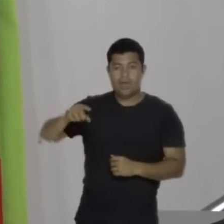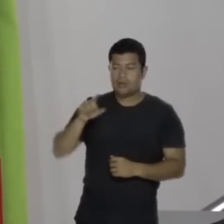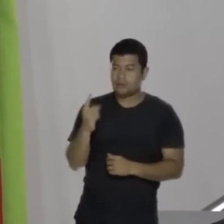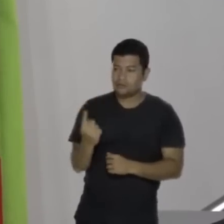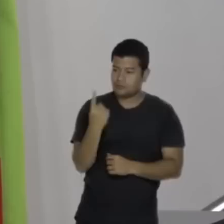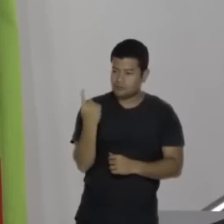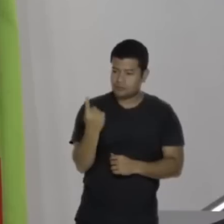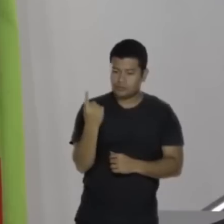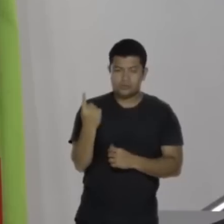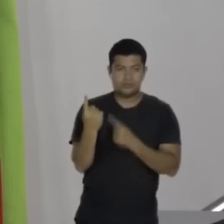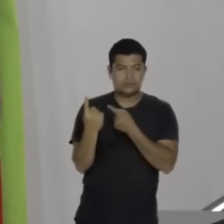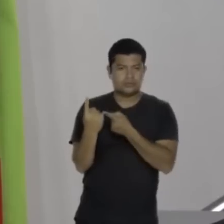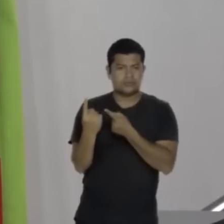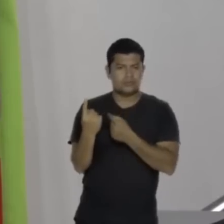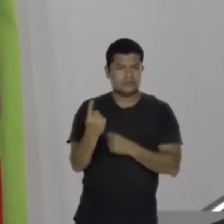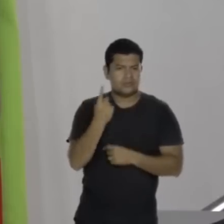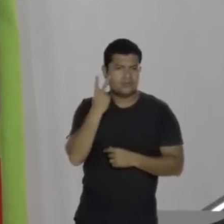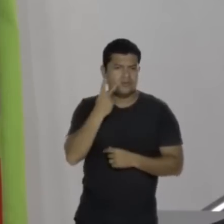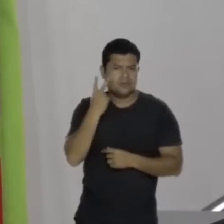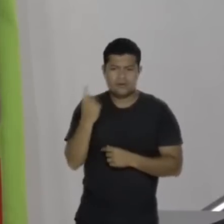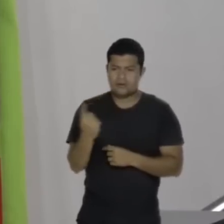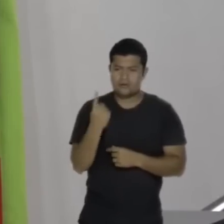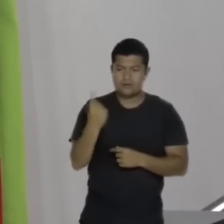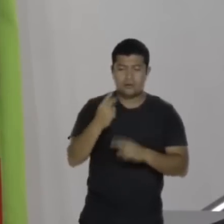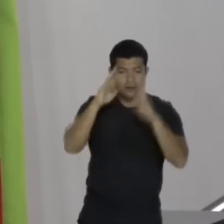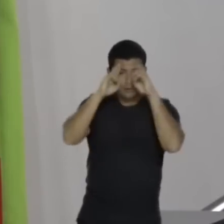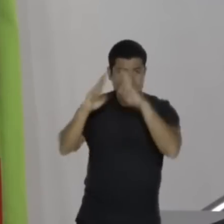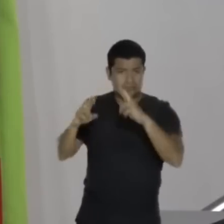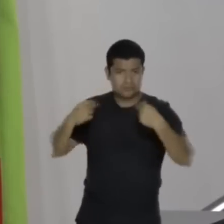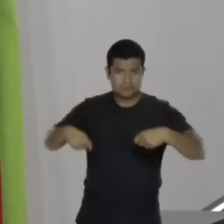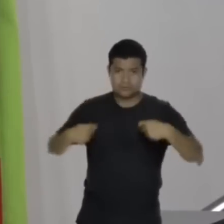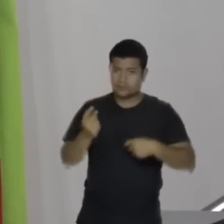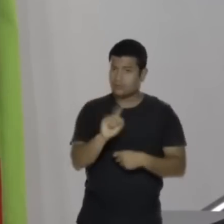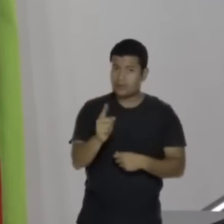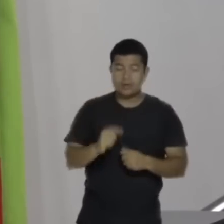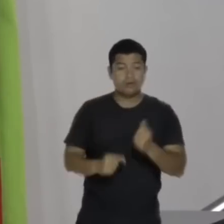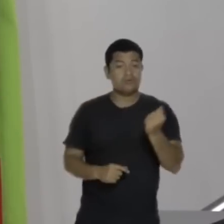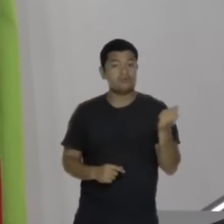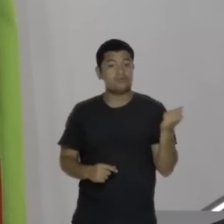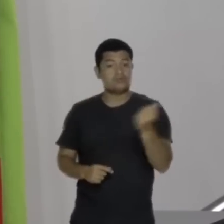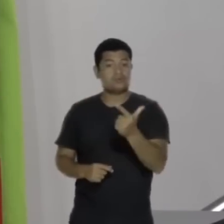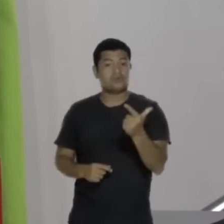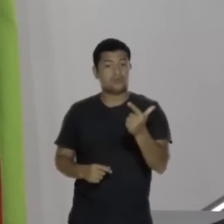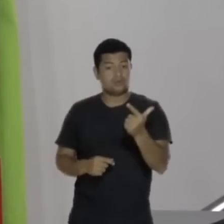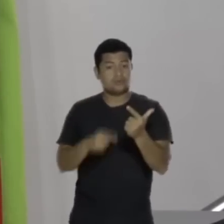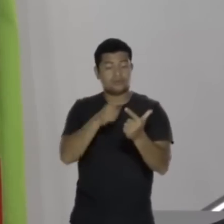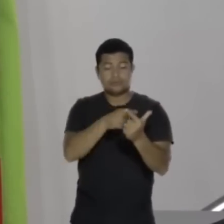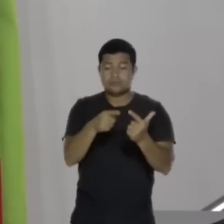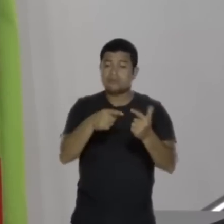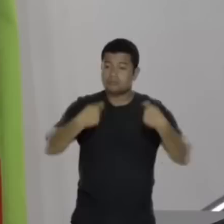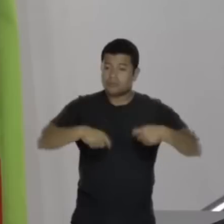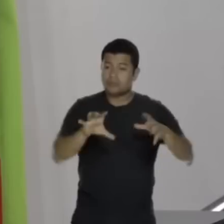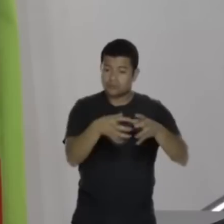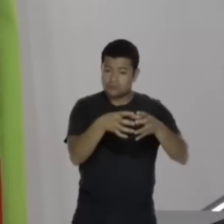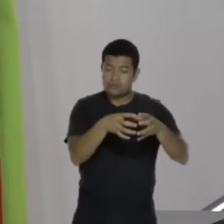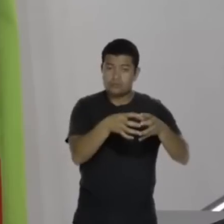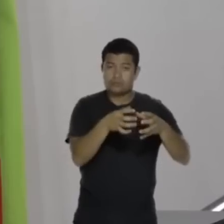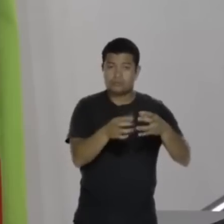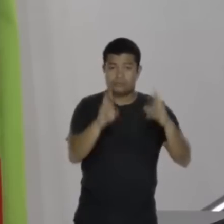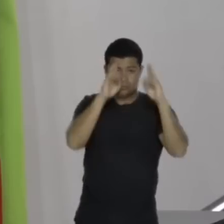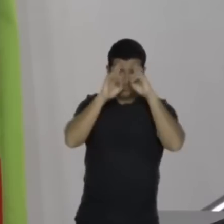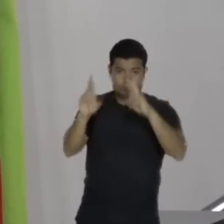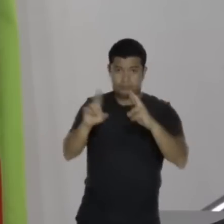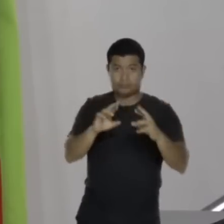lá. Não é a única vereadora que tem que ser respeitada. Os outros 12 vereadores têm que ser respeitados e os outros 12,